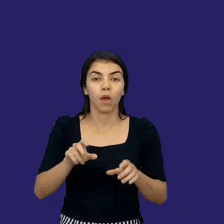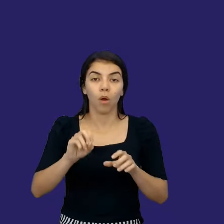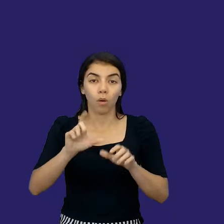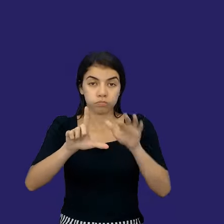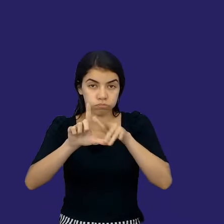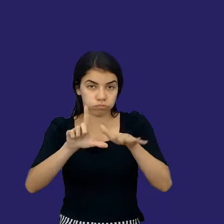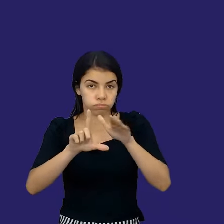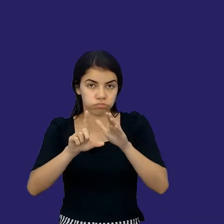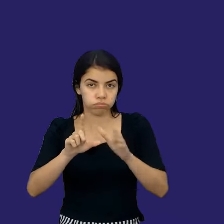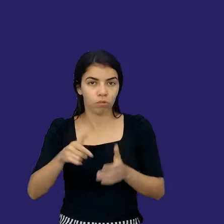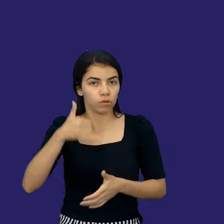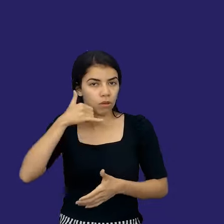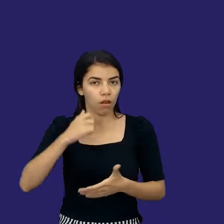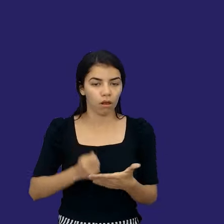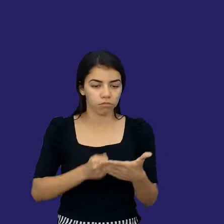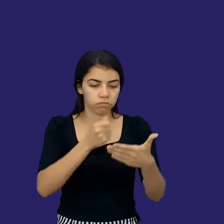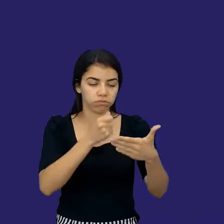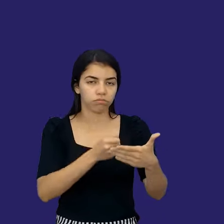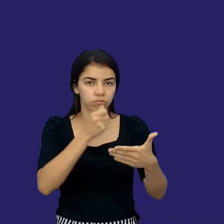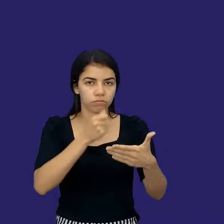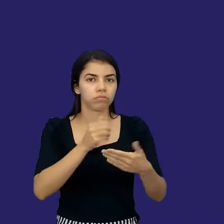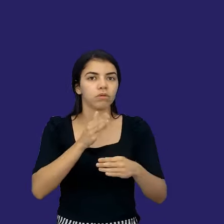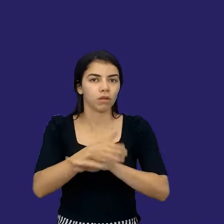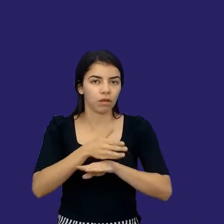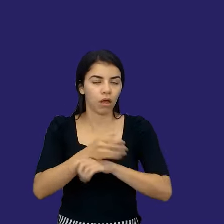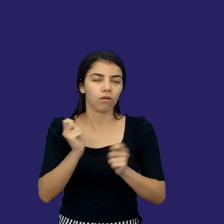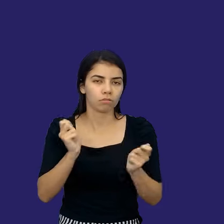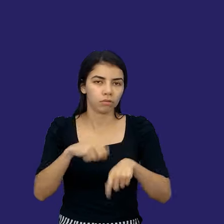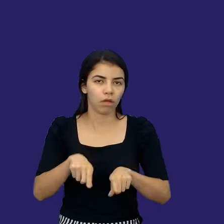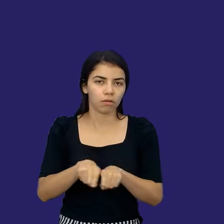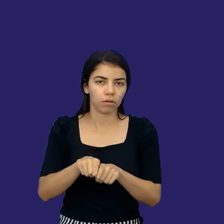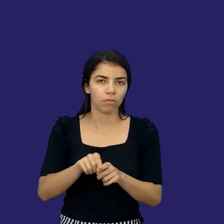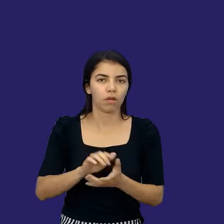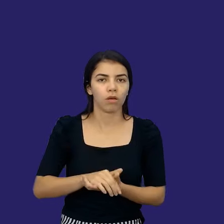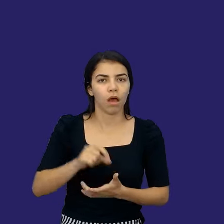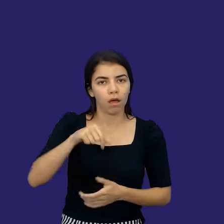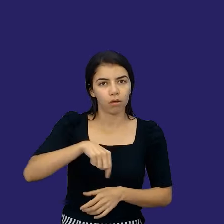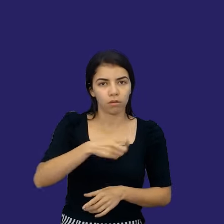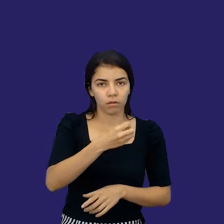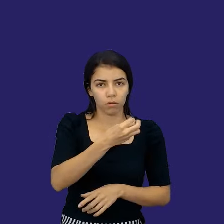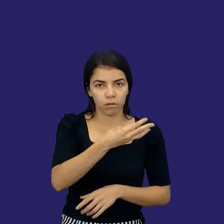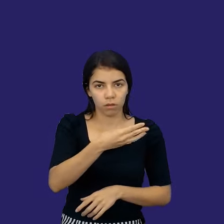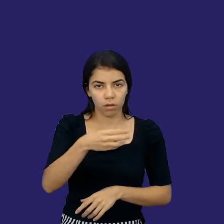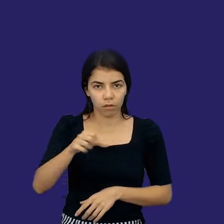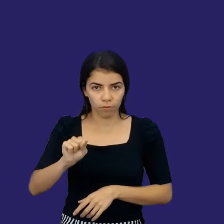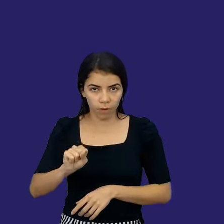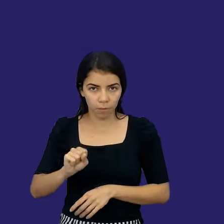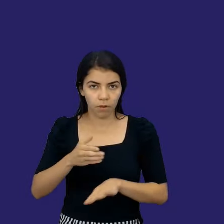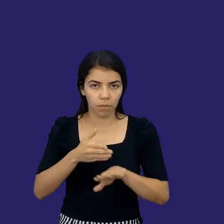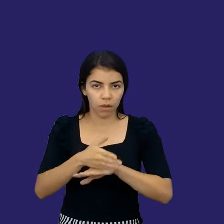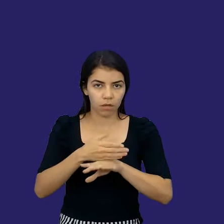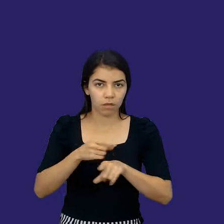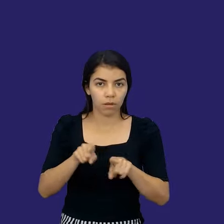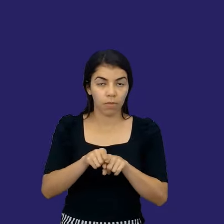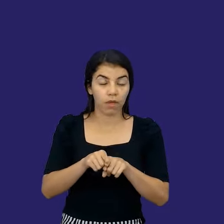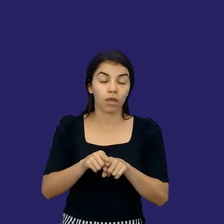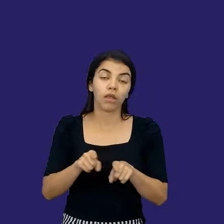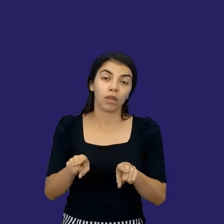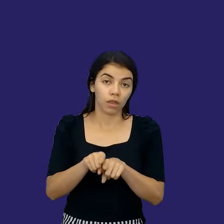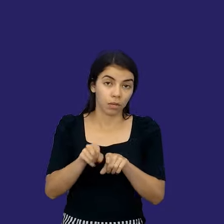para acessar esse ambiente na EFAP. Lá também vocês encontrarão outros